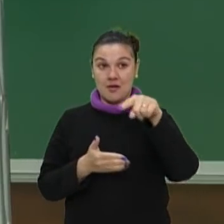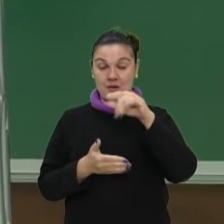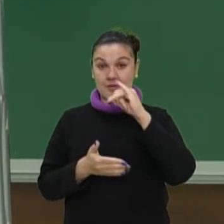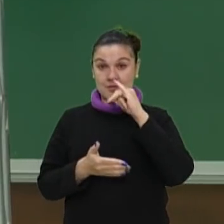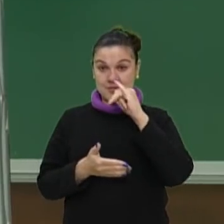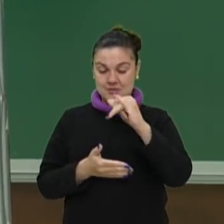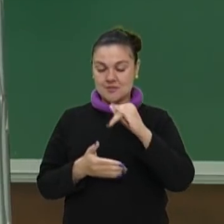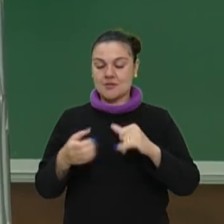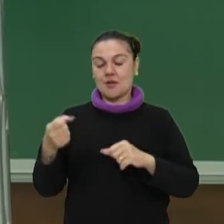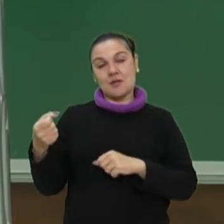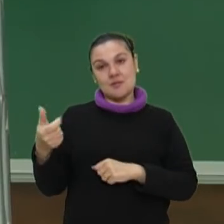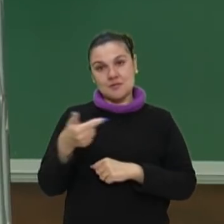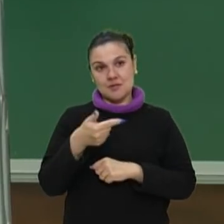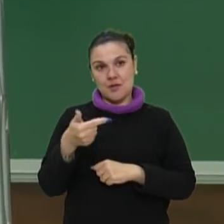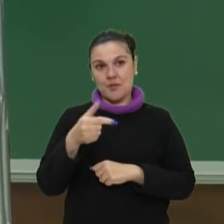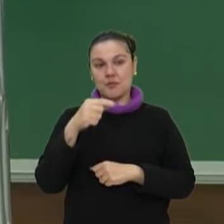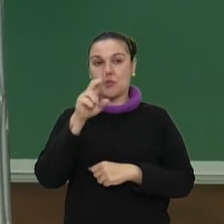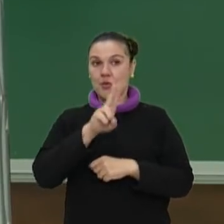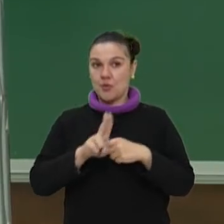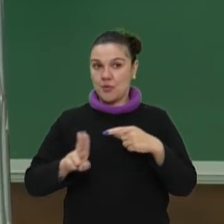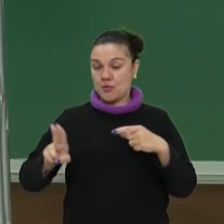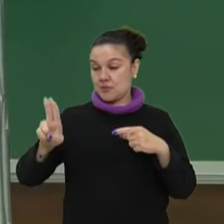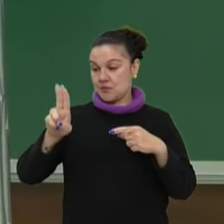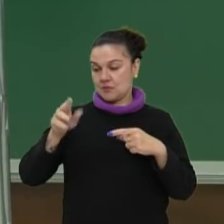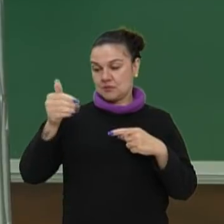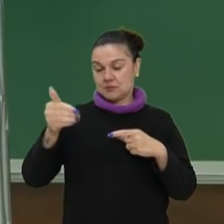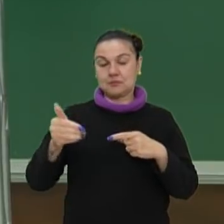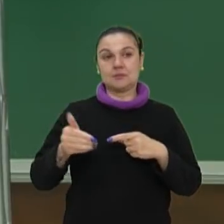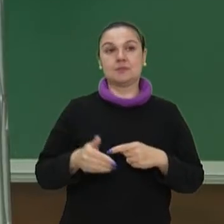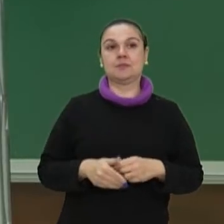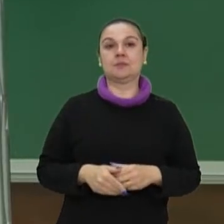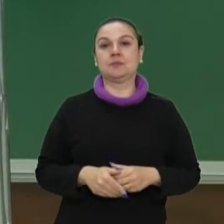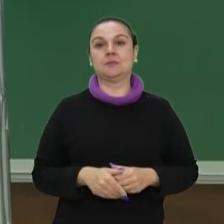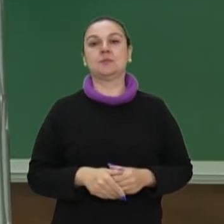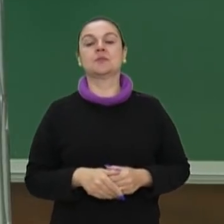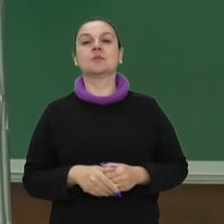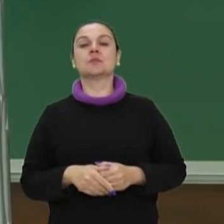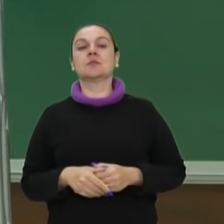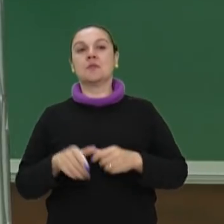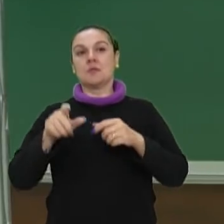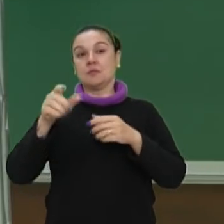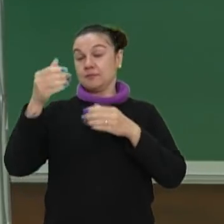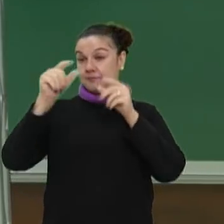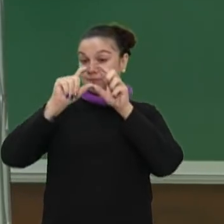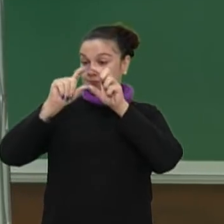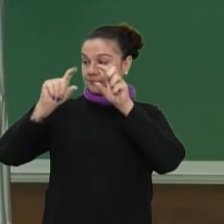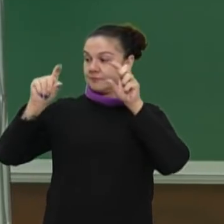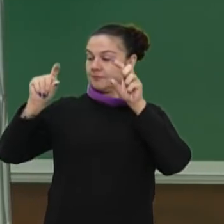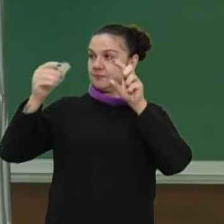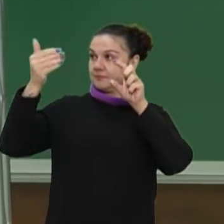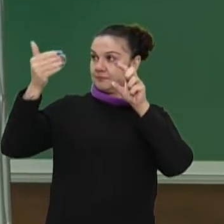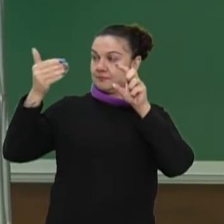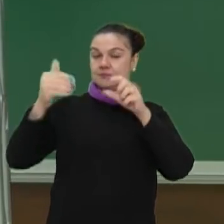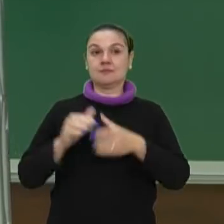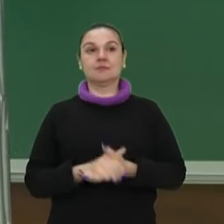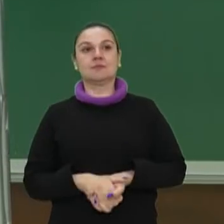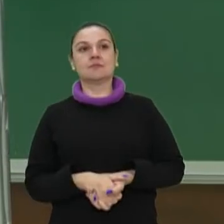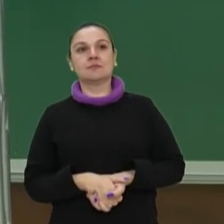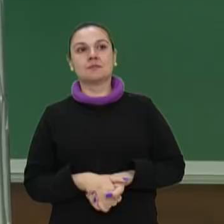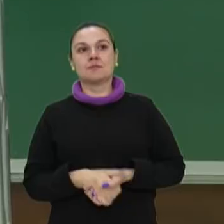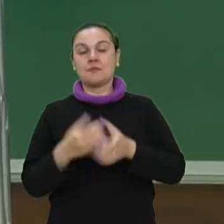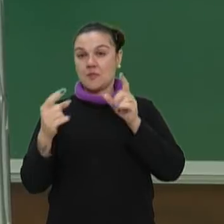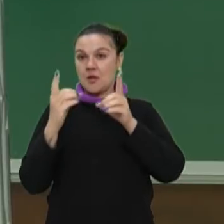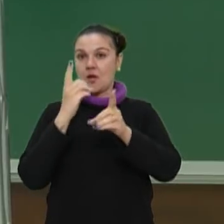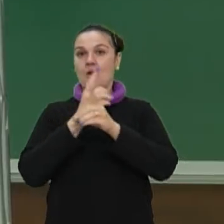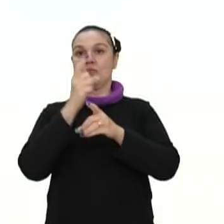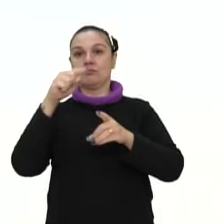Vamos fazer um exemplo aqui, né, utilizando essa ideia então, né, dada a equação do segundo grau, x² mais 10x menos 6 igual a zero,